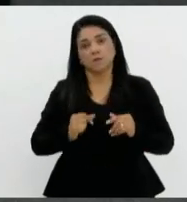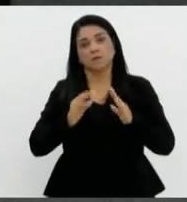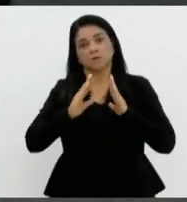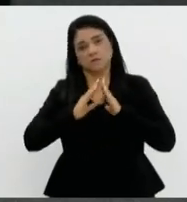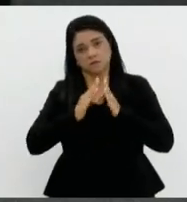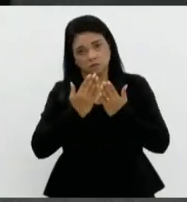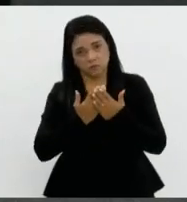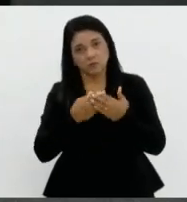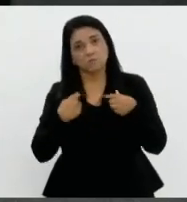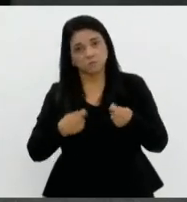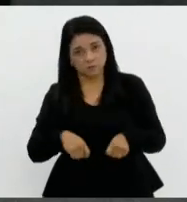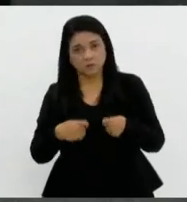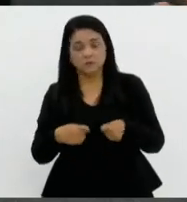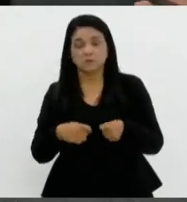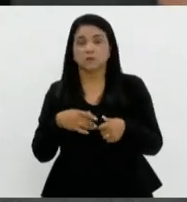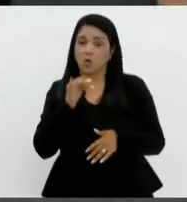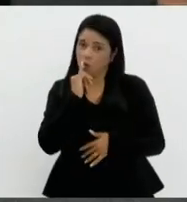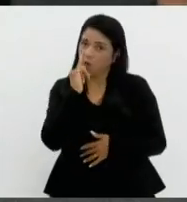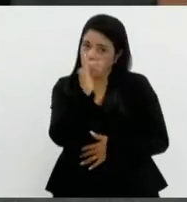dado o recado.